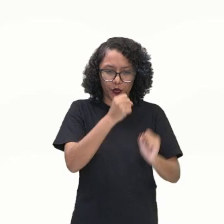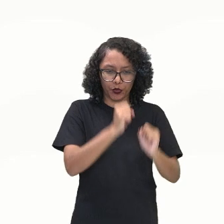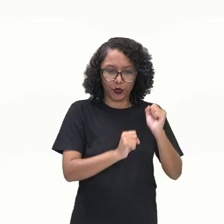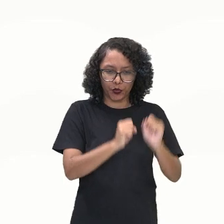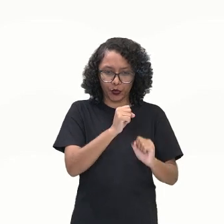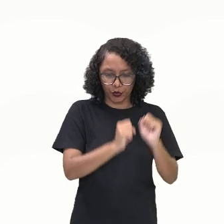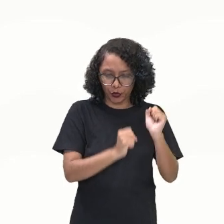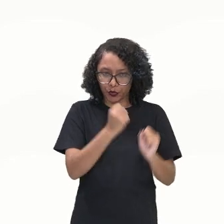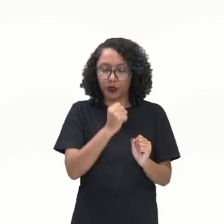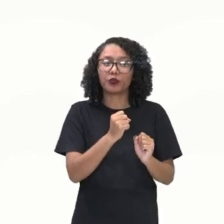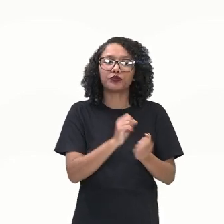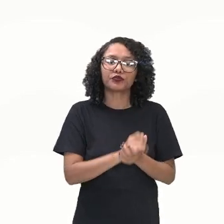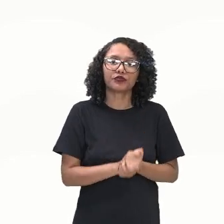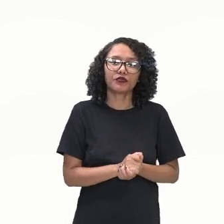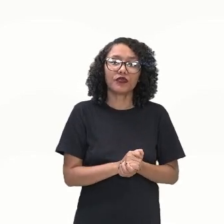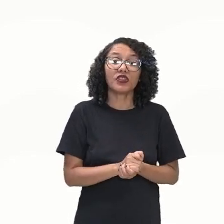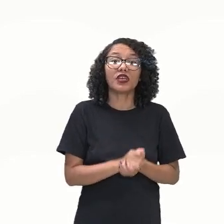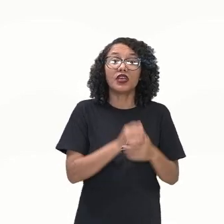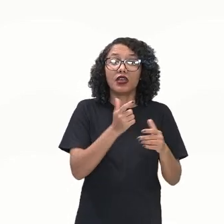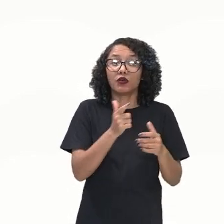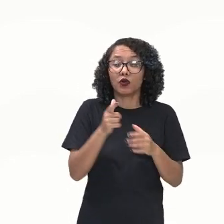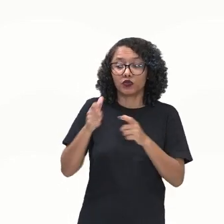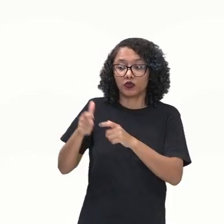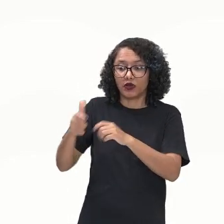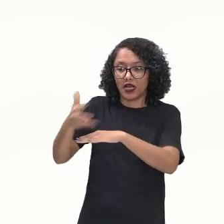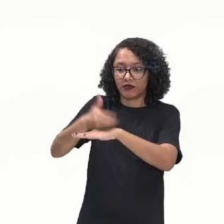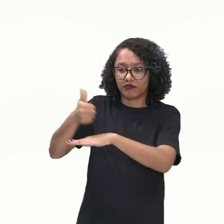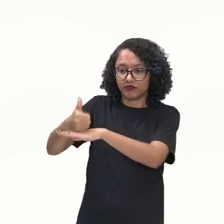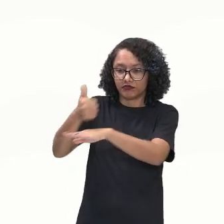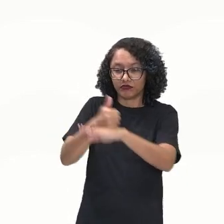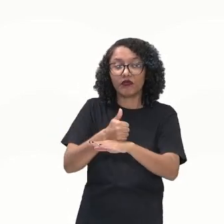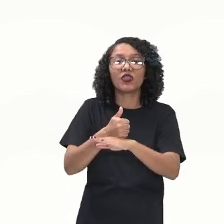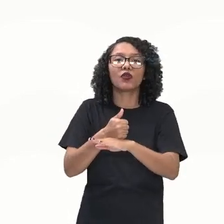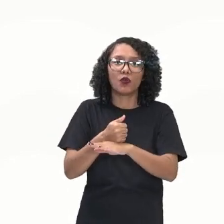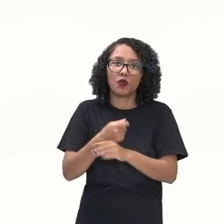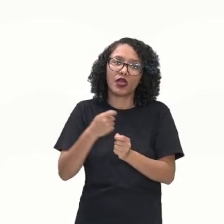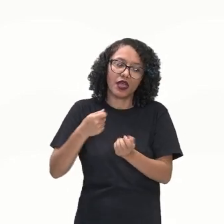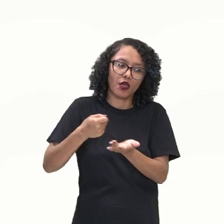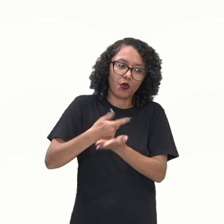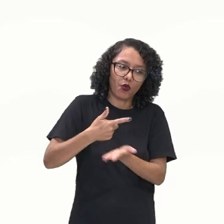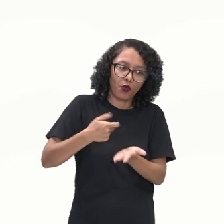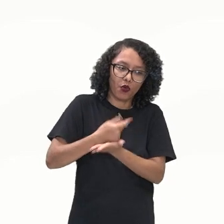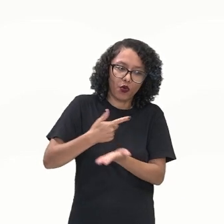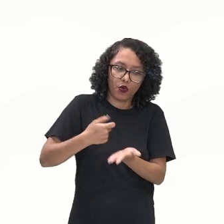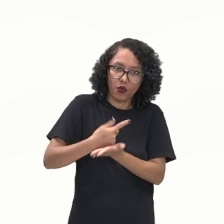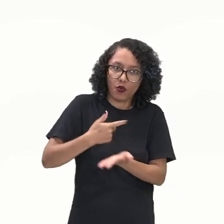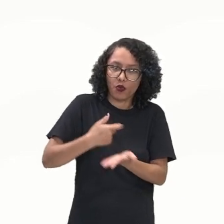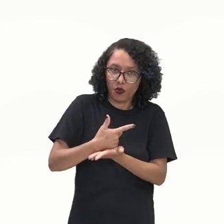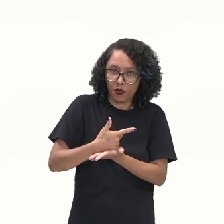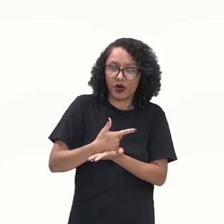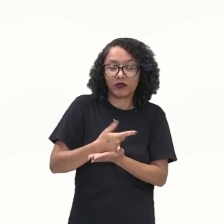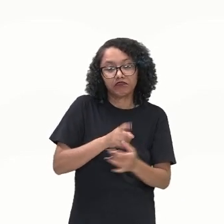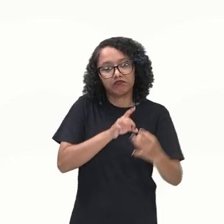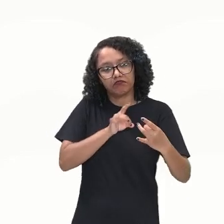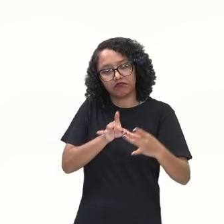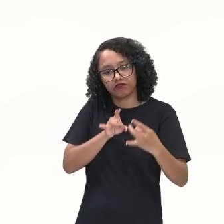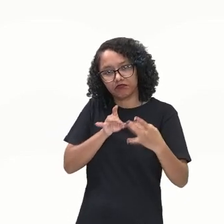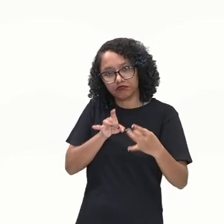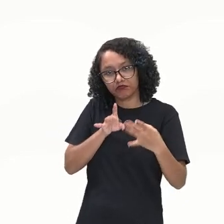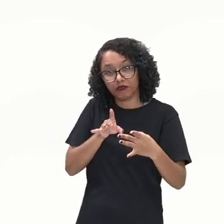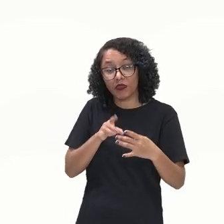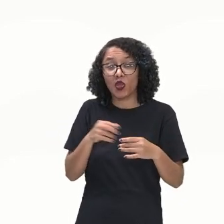com que suas colônias passem a comprar dela. Por isso, a Inglaterra é a